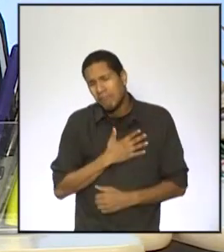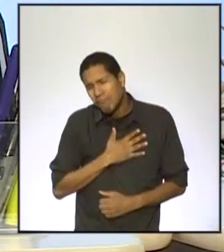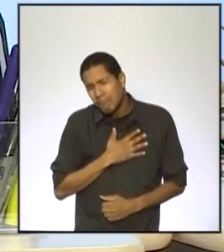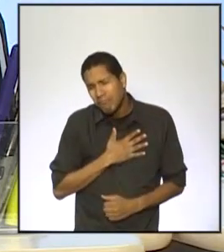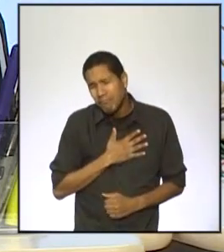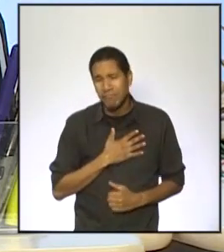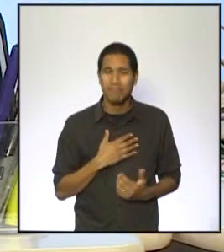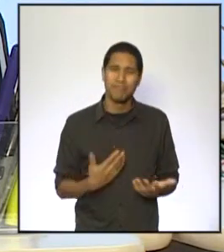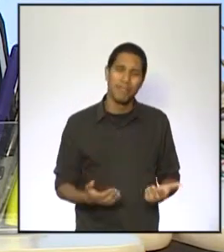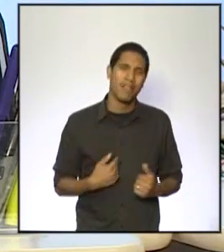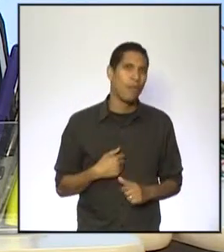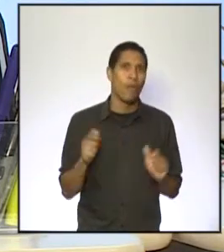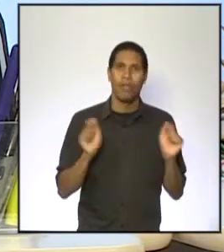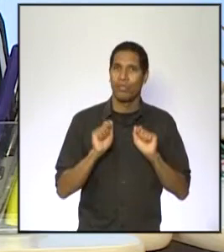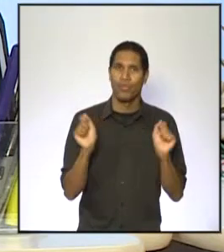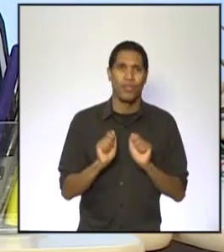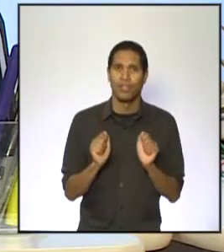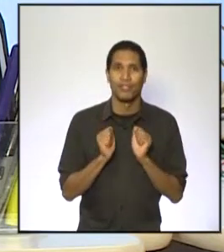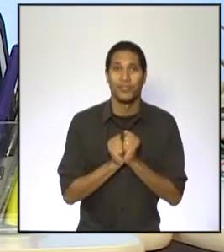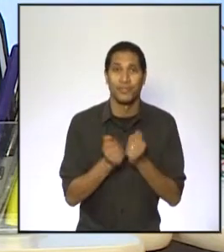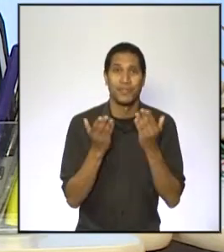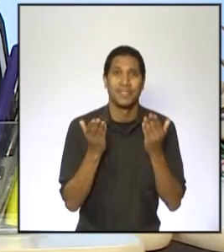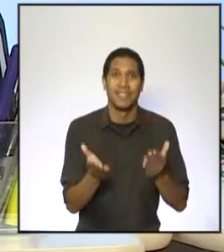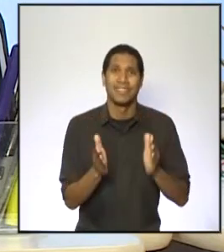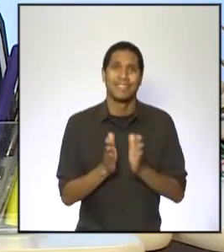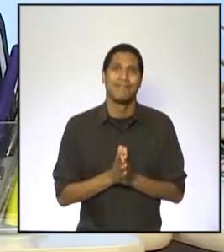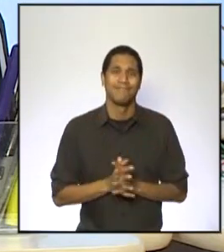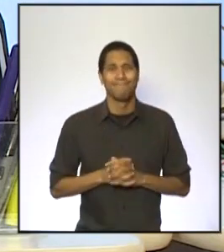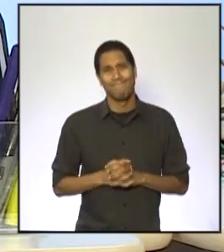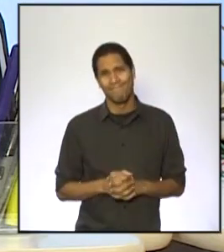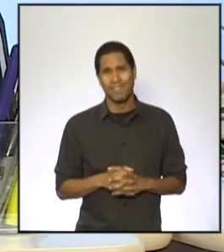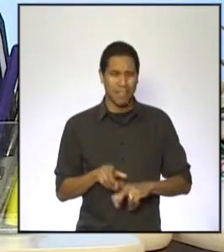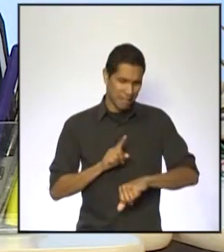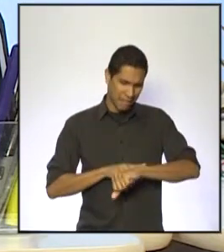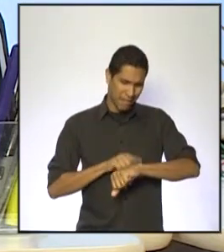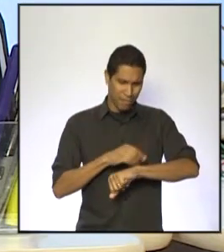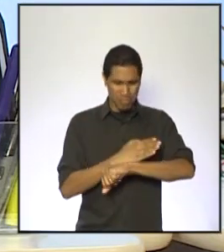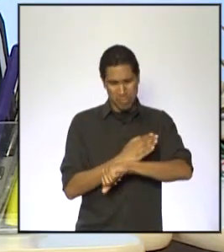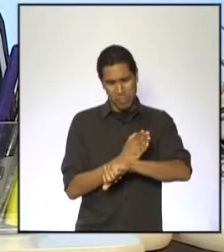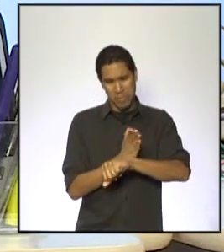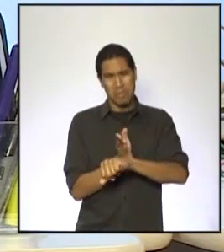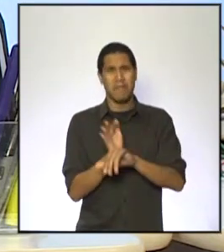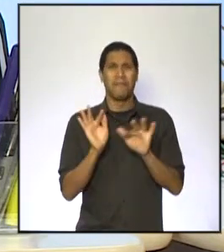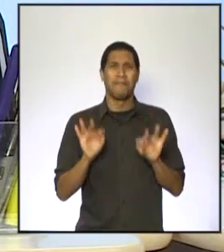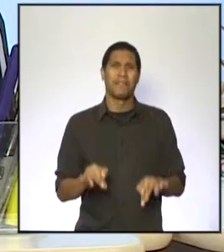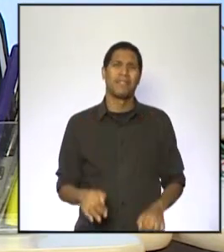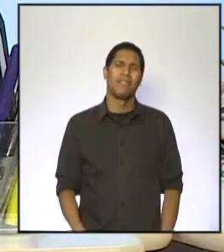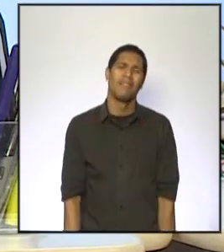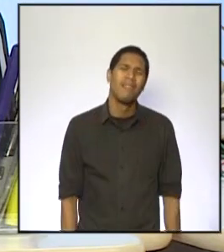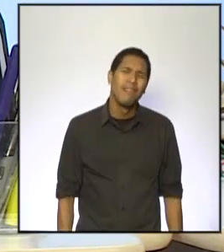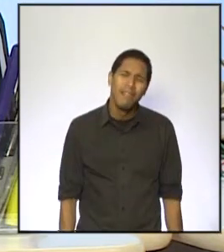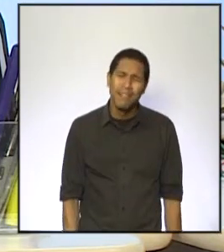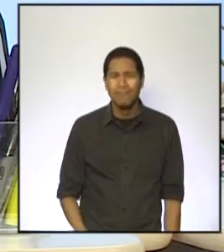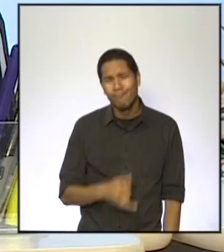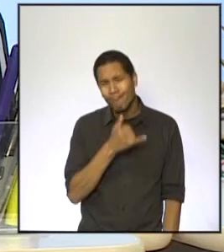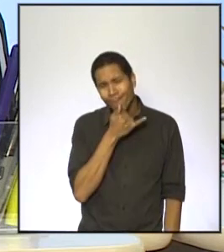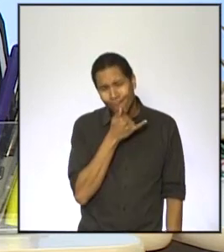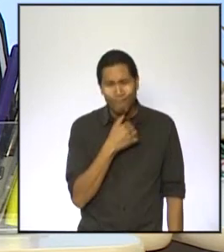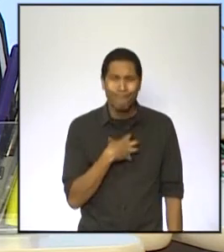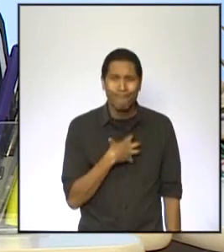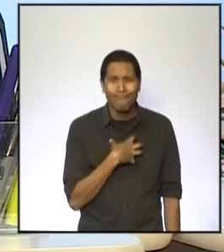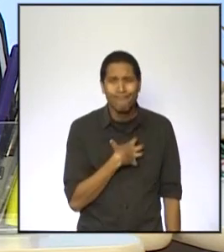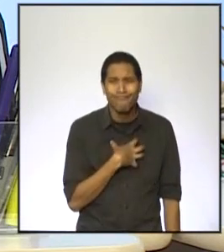Pelo menos para mim, eu adoro estar aqui com vocês. Então, quando chega o finalzinho da aula, bate aquela